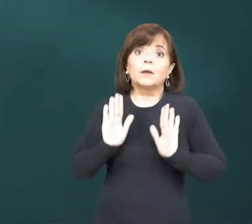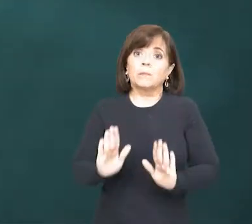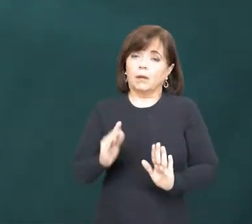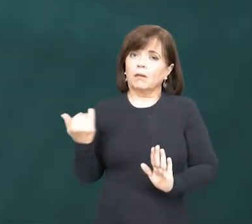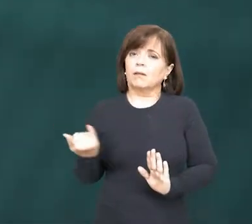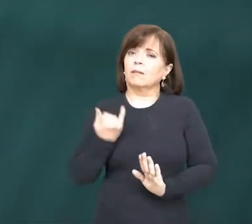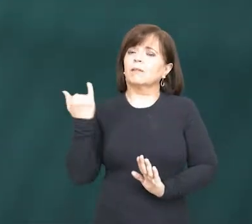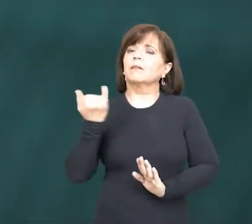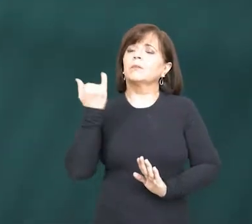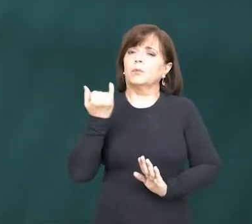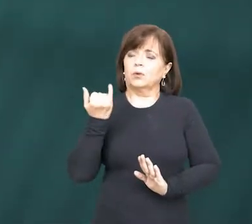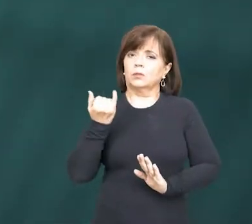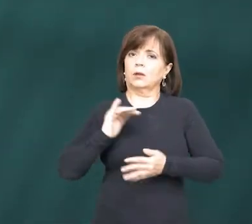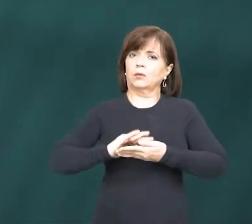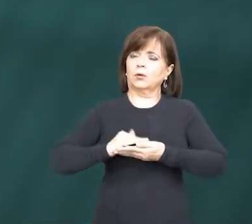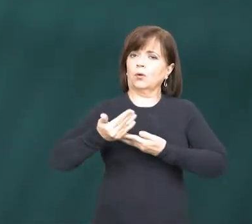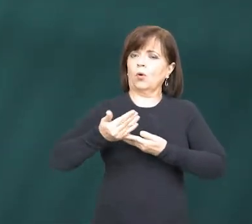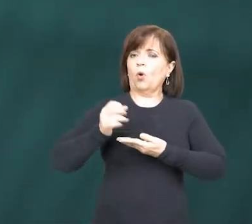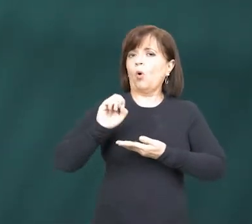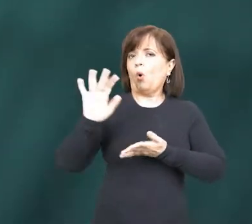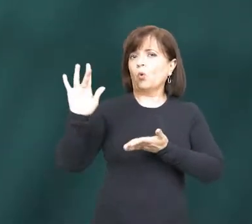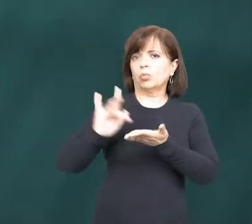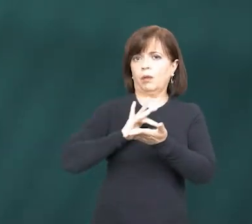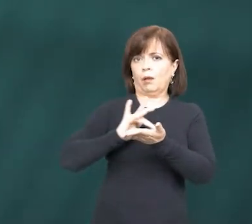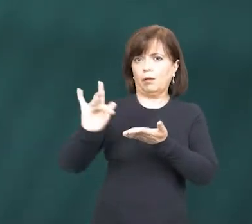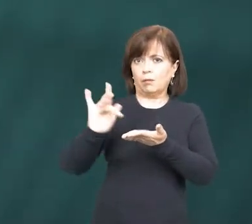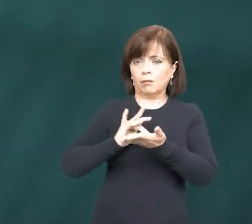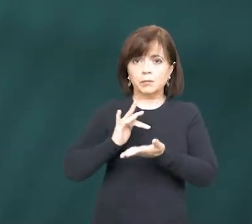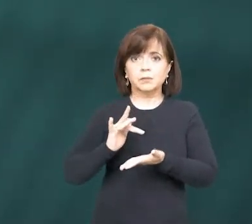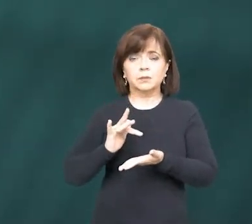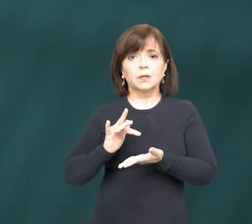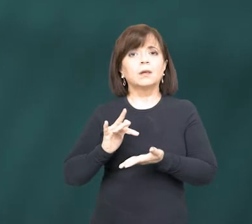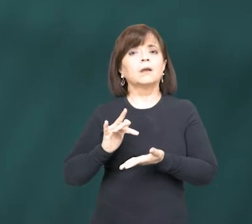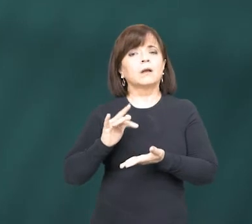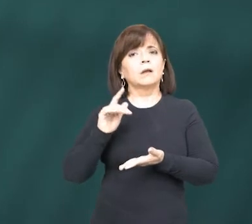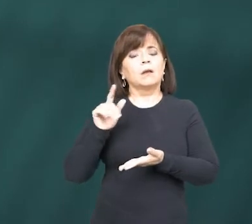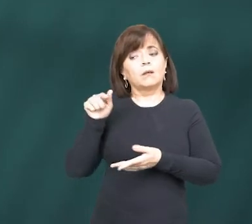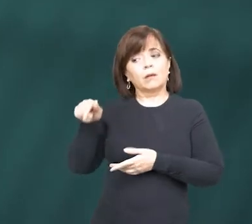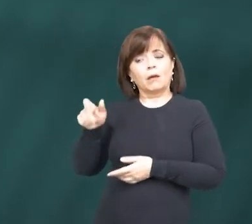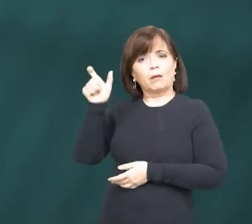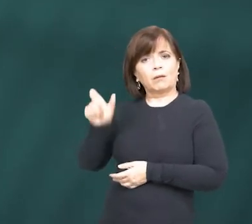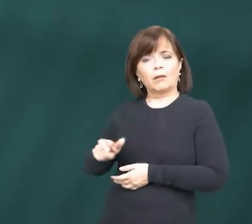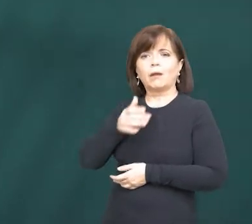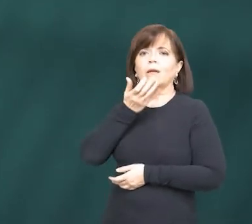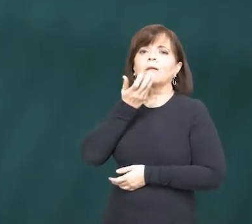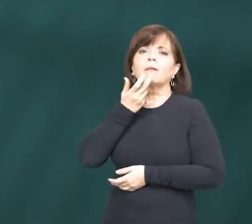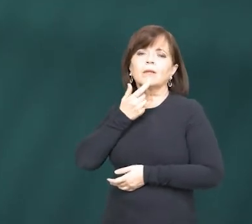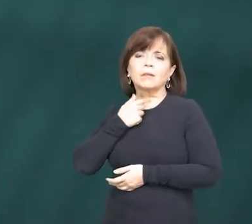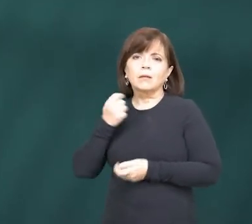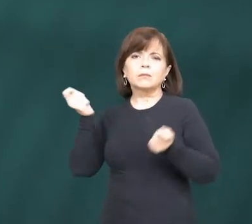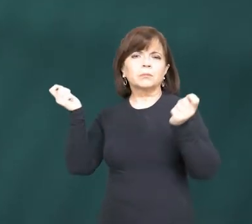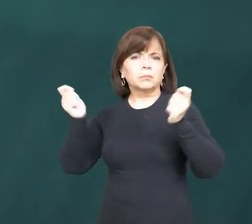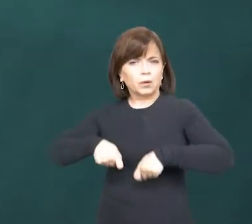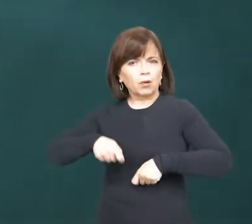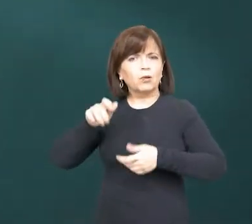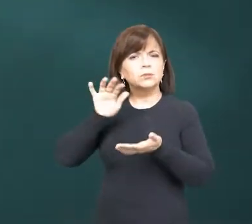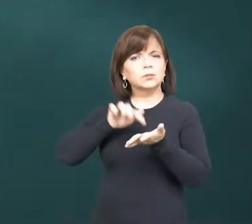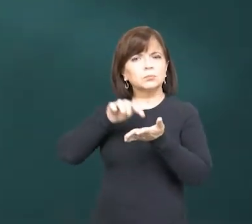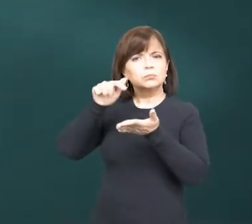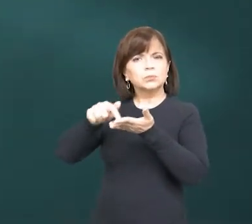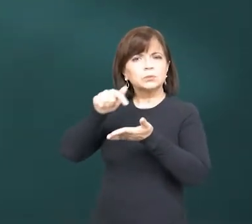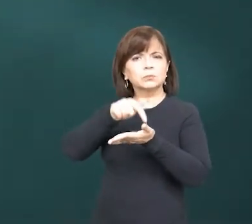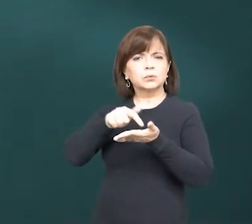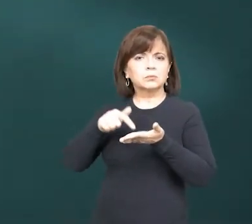computador, um tablet pelo menos, em que ela conseguisse digitar, eu não sei se